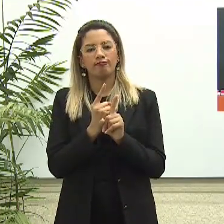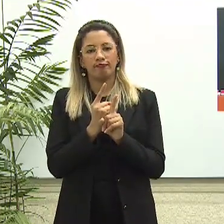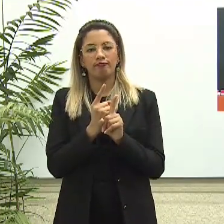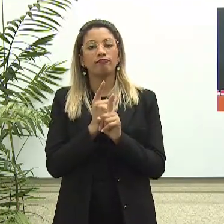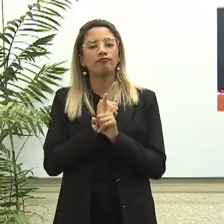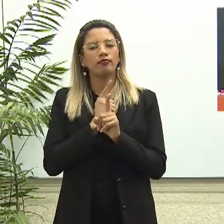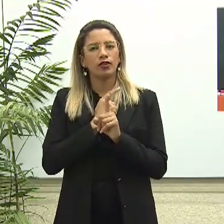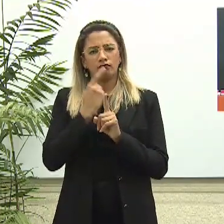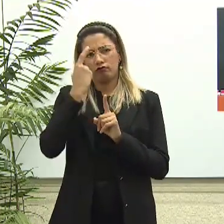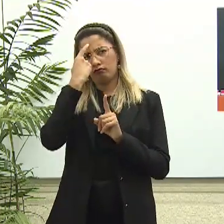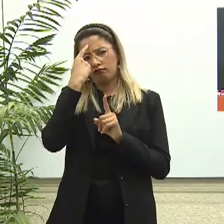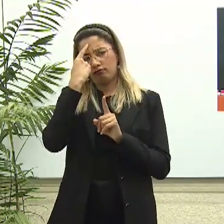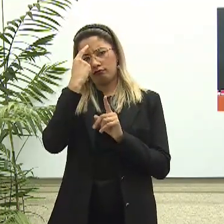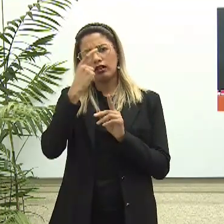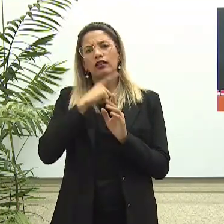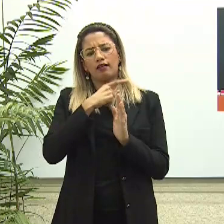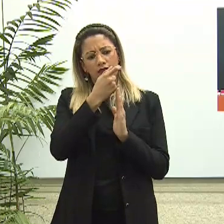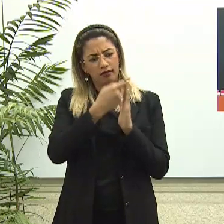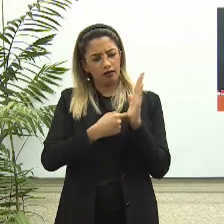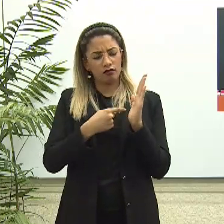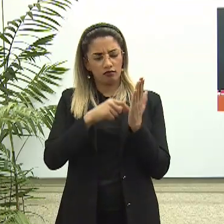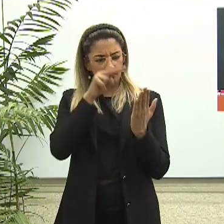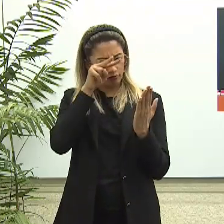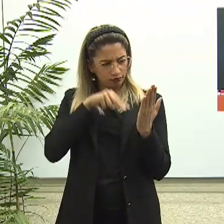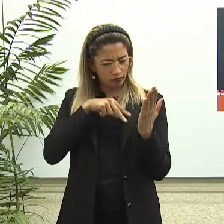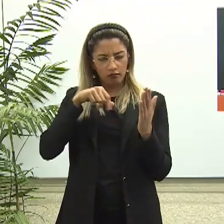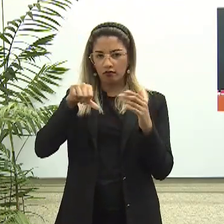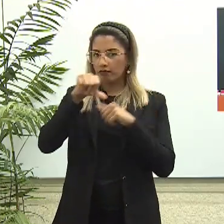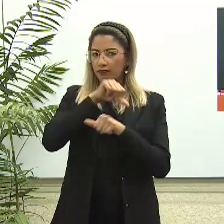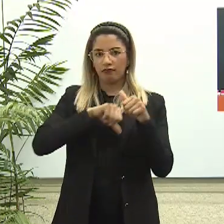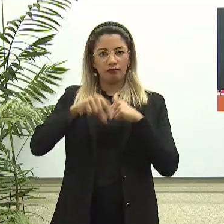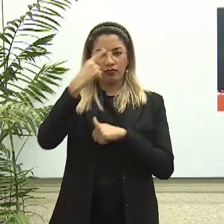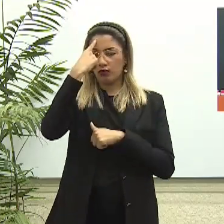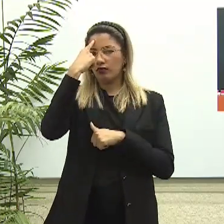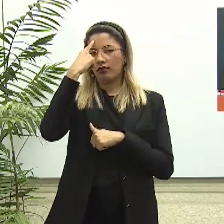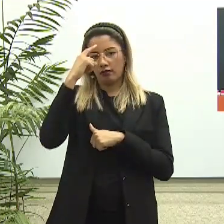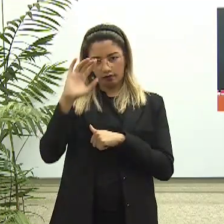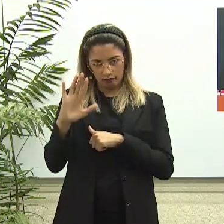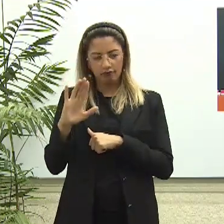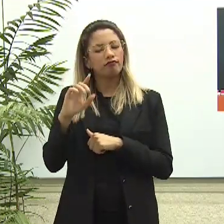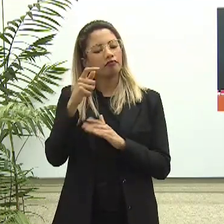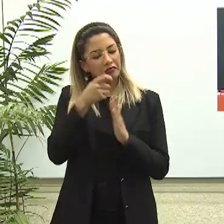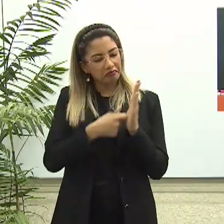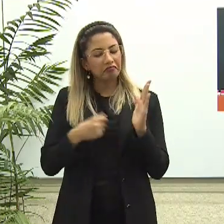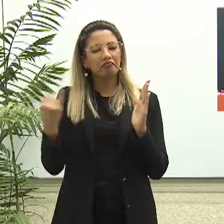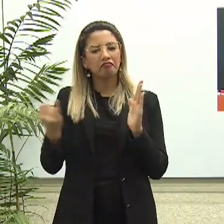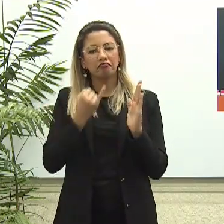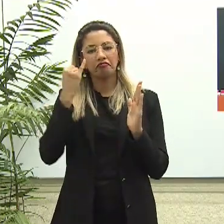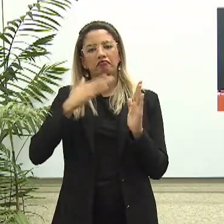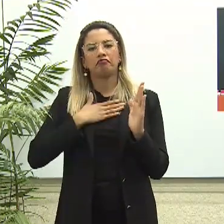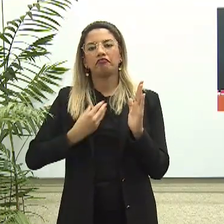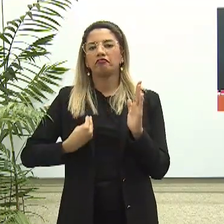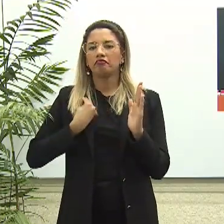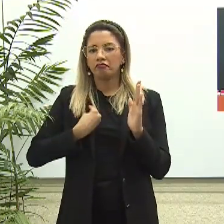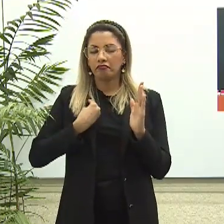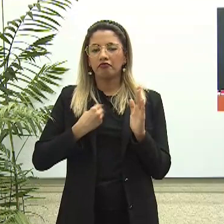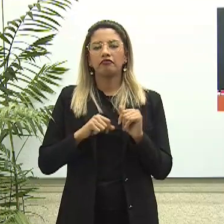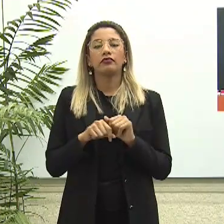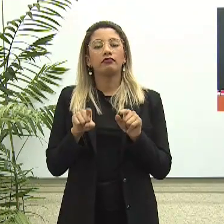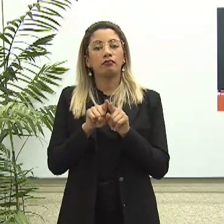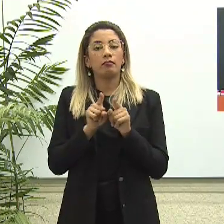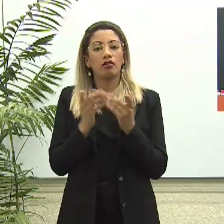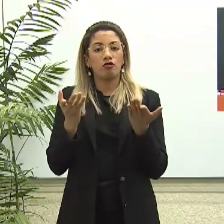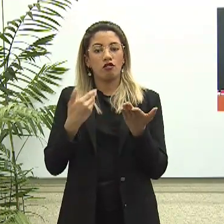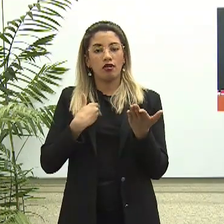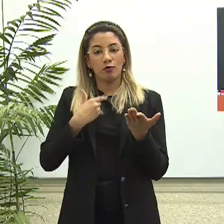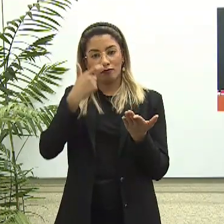mudou a minha cabeça são aqueles textos que realmente mudam né então esse texto foi um dos mais importantes para mim e para mim tá aqui na mesa com com